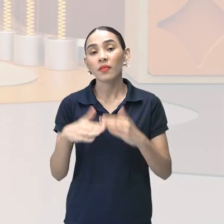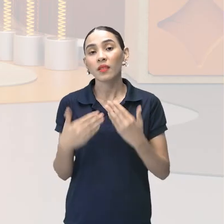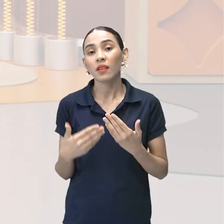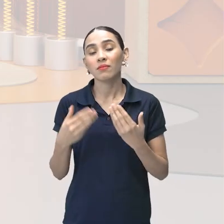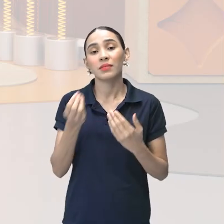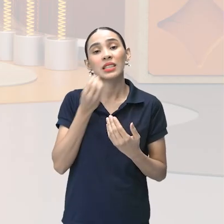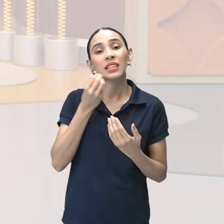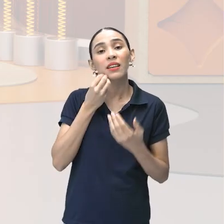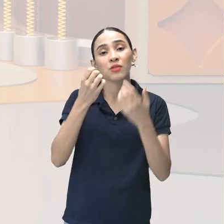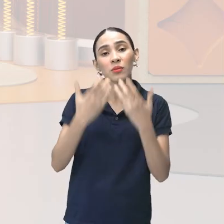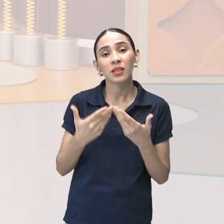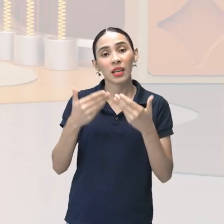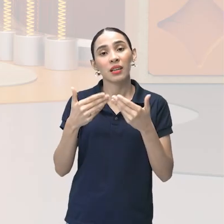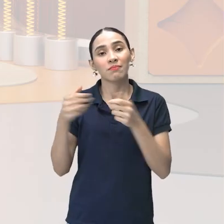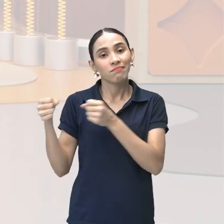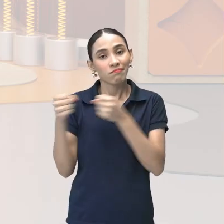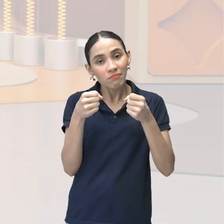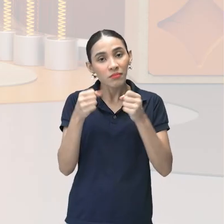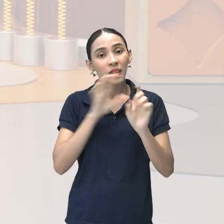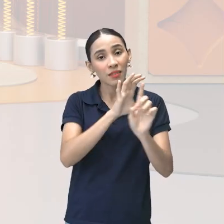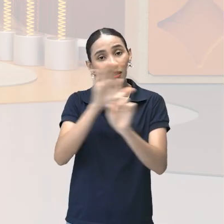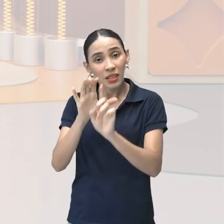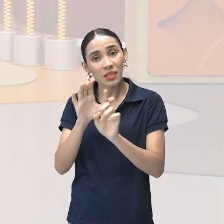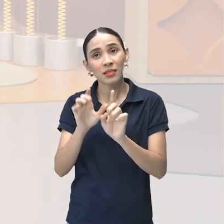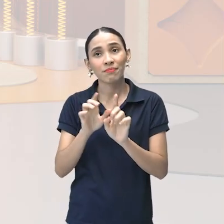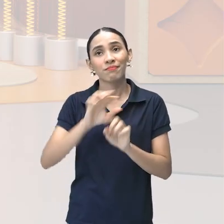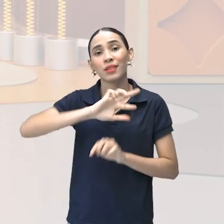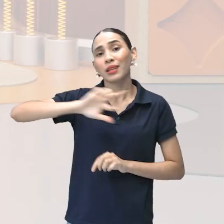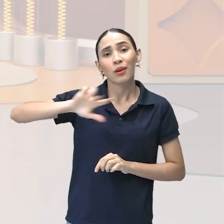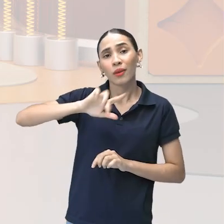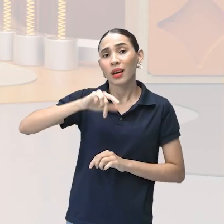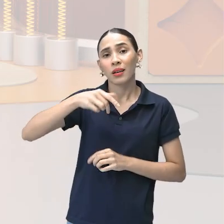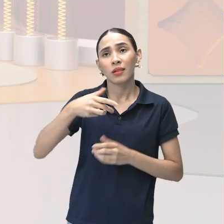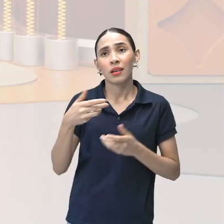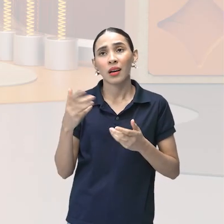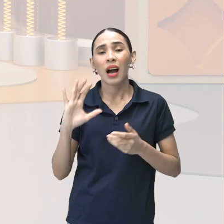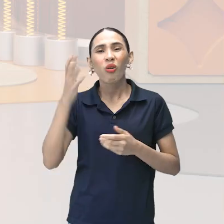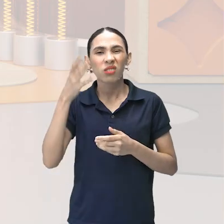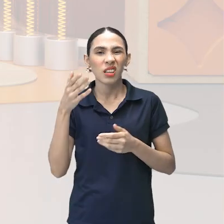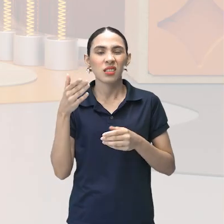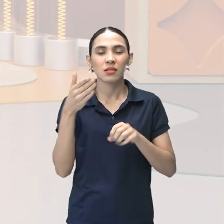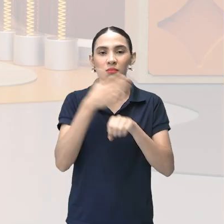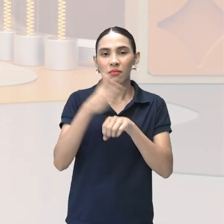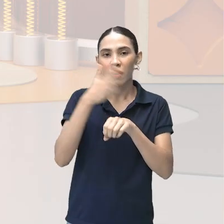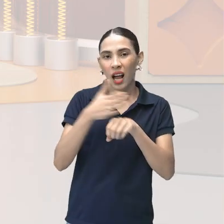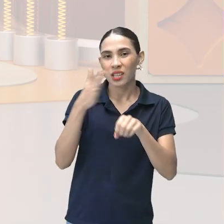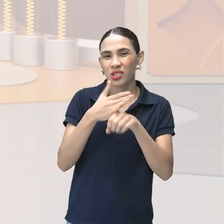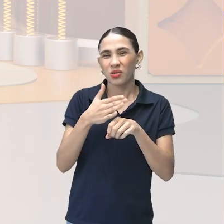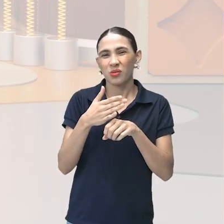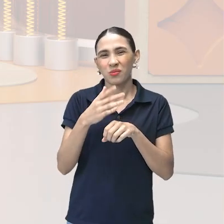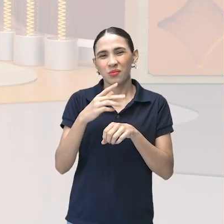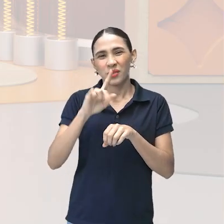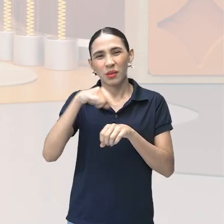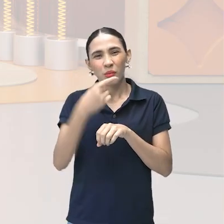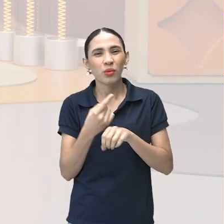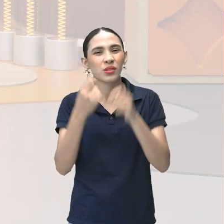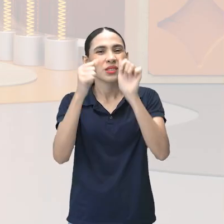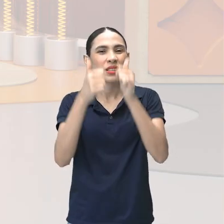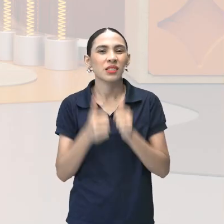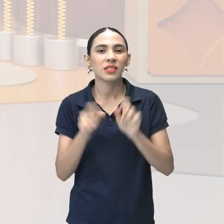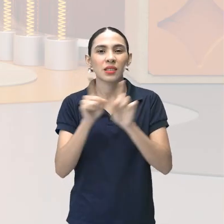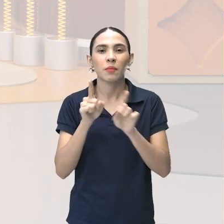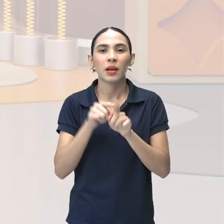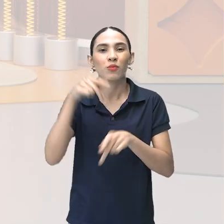ele justifica o domínio a partir daí. Claro que isso não é o que acontece do ponto de vista prático, conforme a gente vai ver, analisando